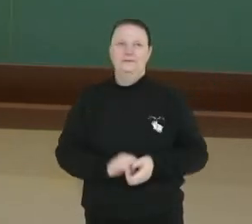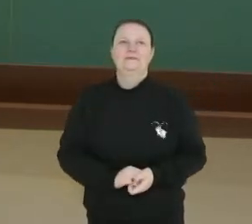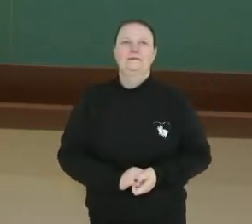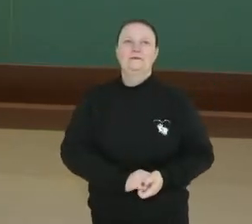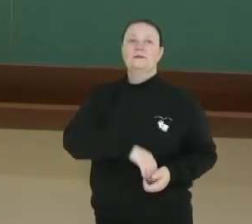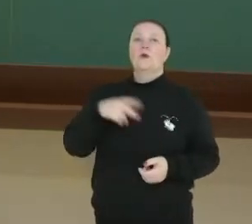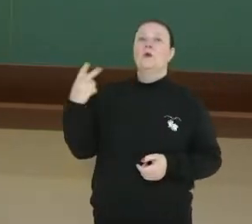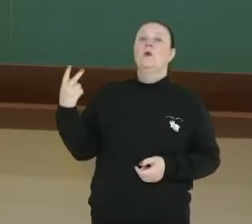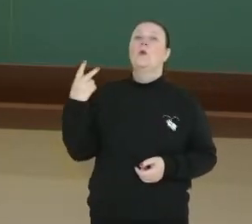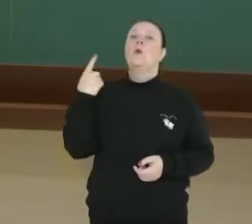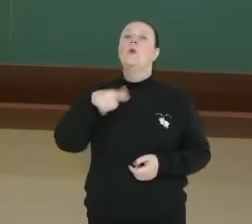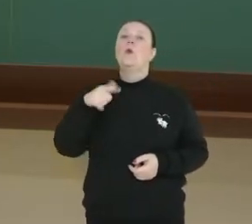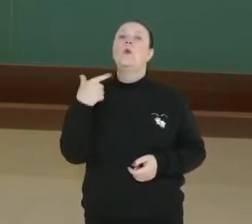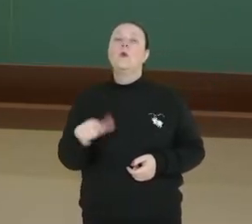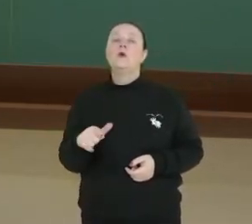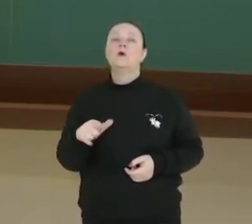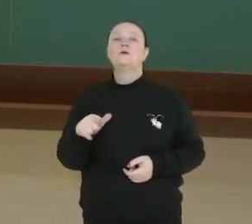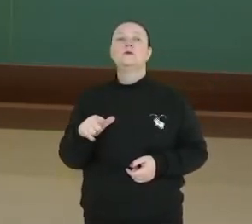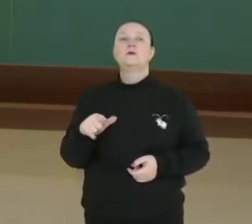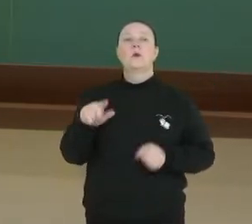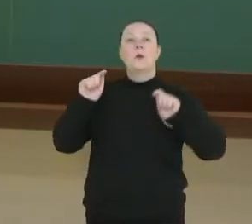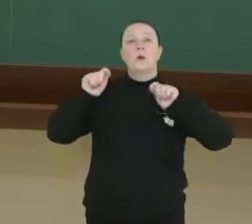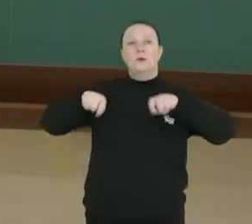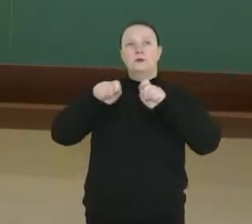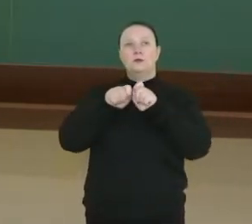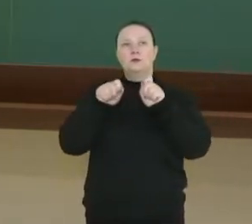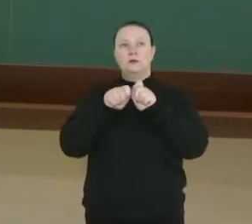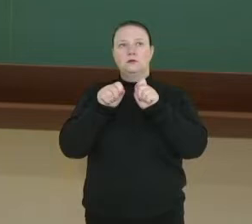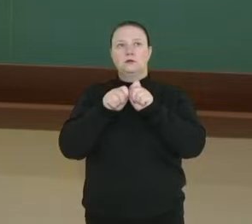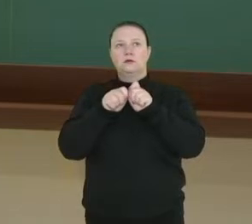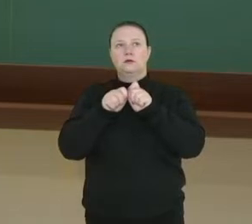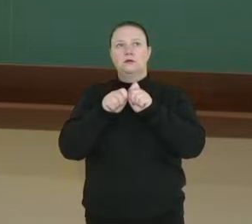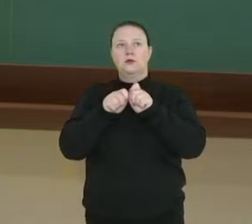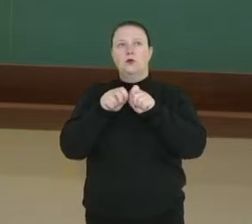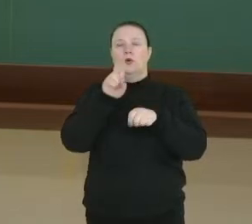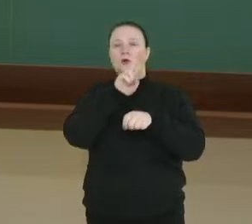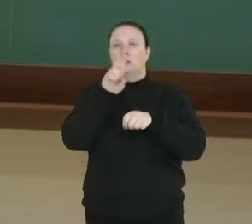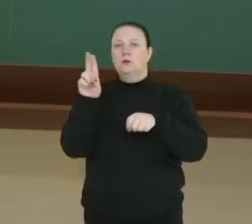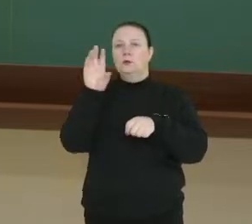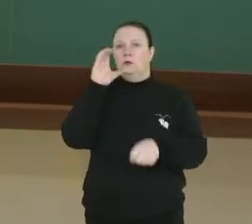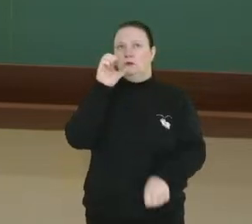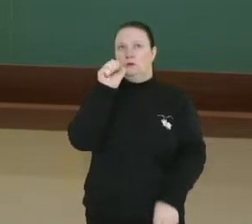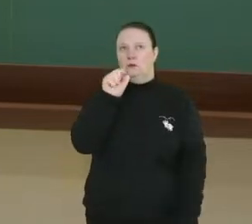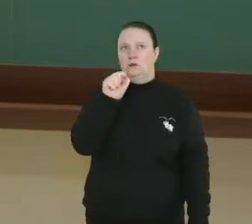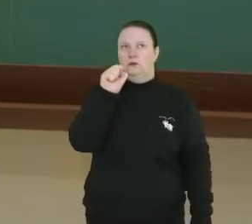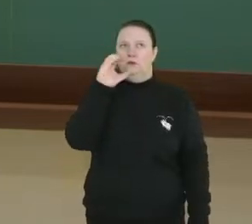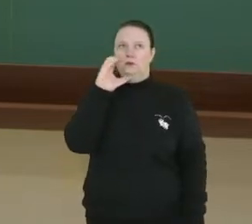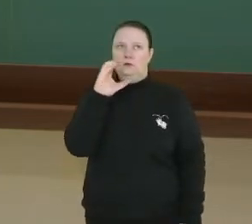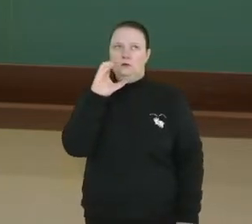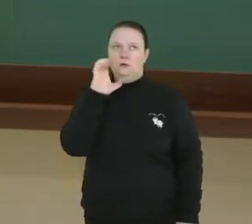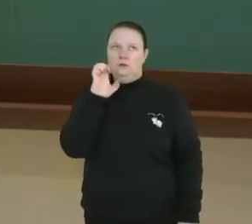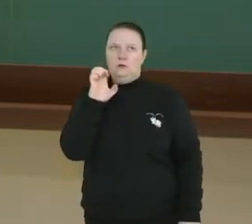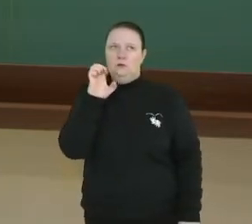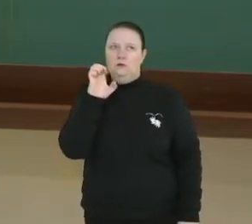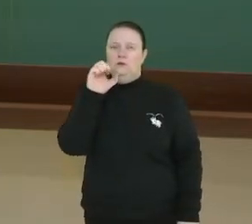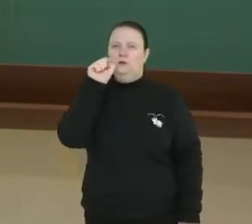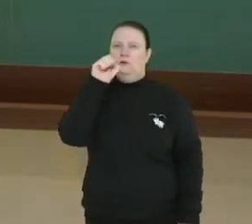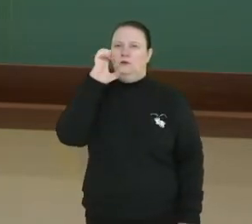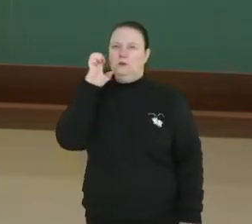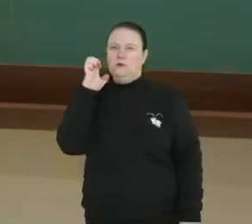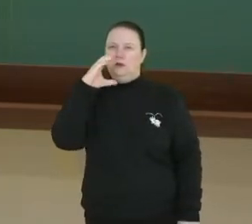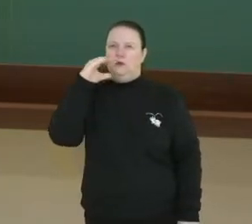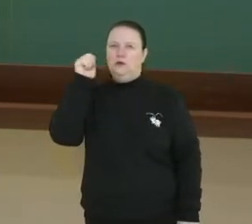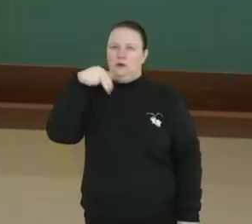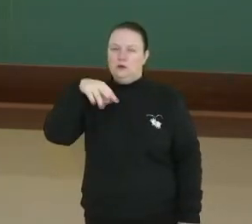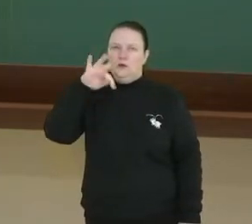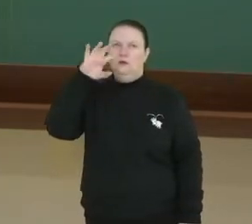Outra posição que a gente pode ter é da secante, ou seja, ela corta a nossa circunferência